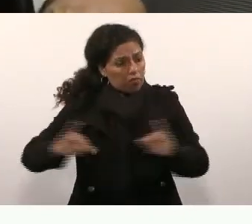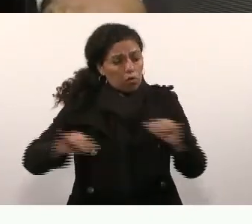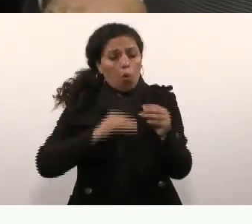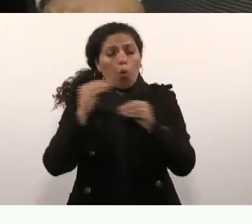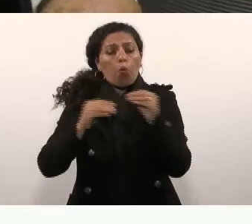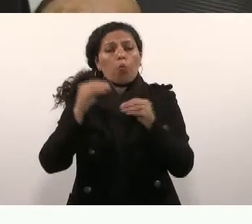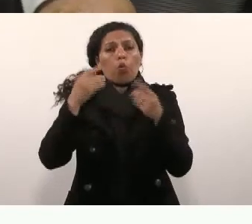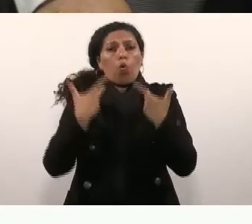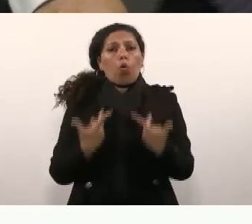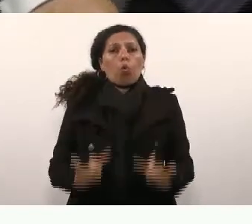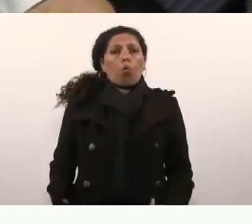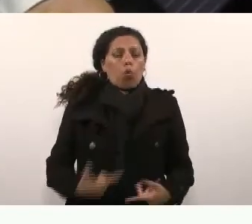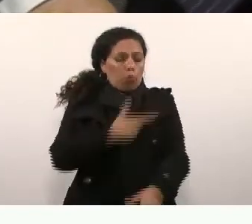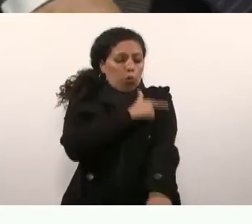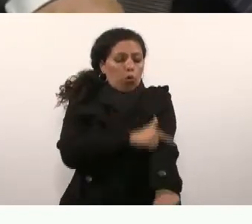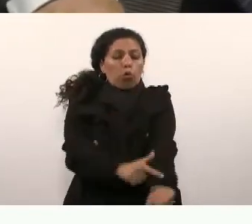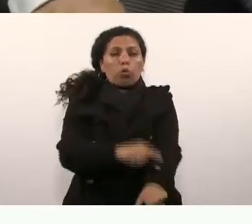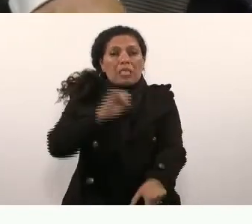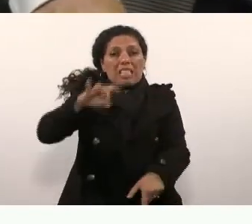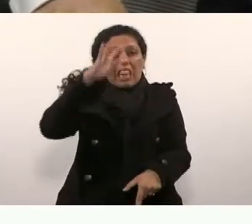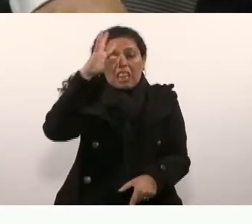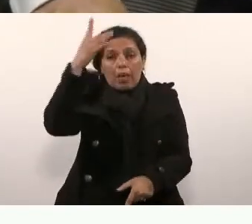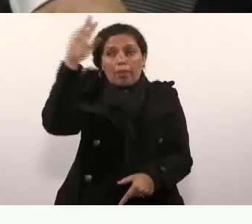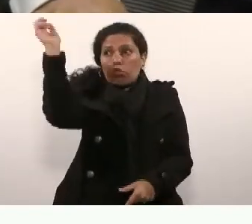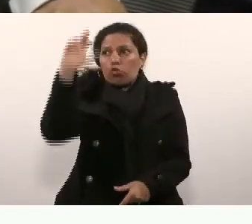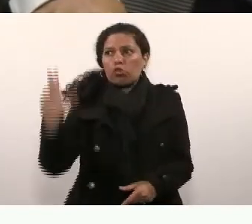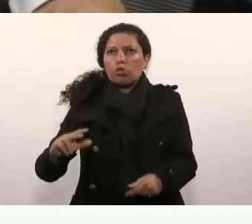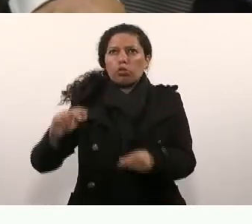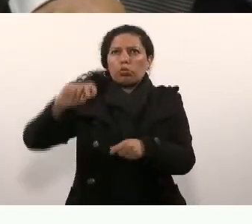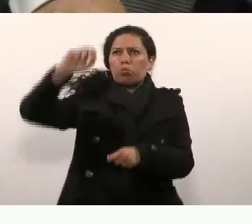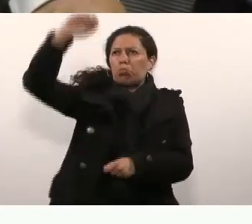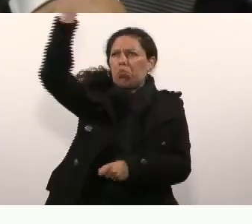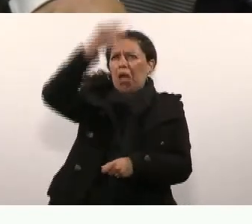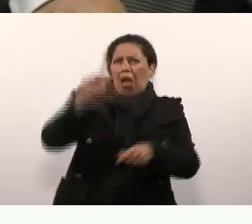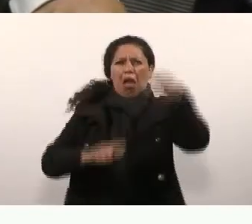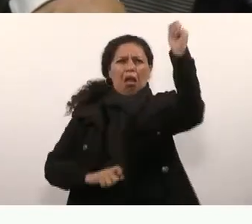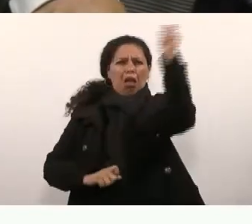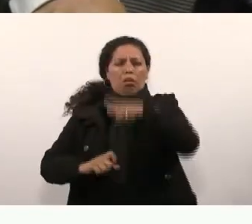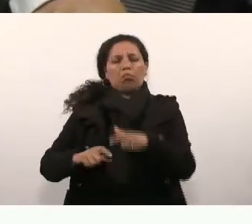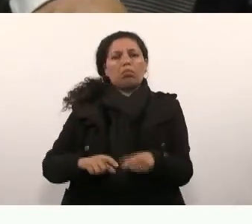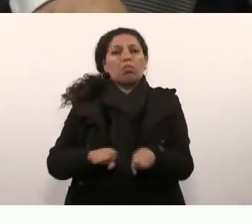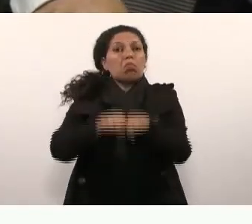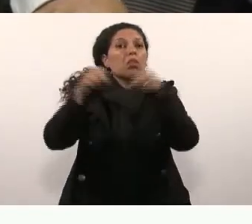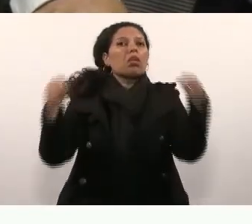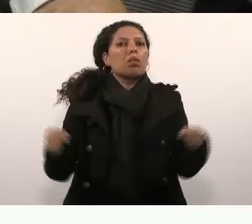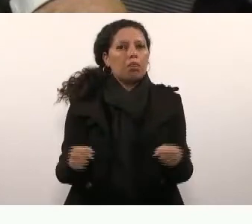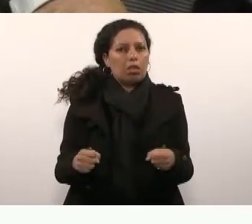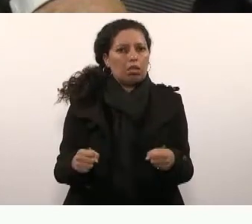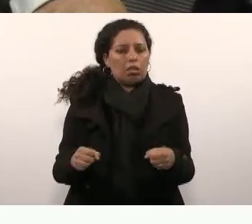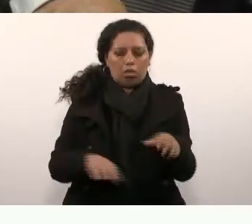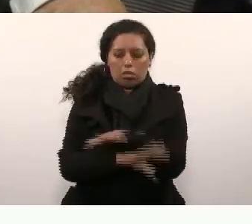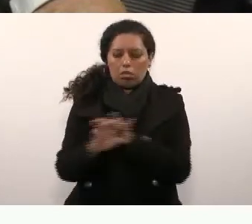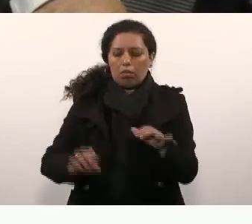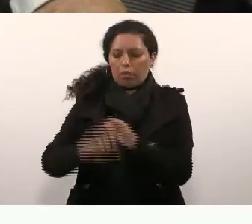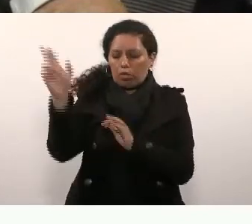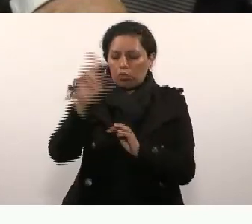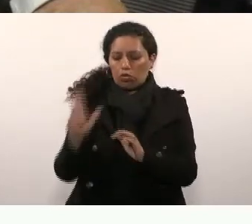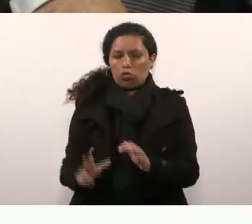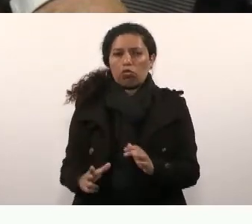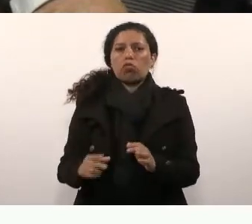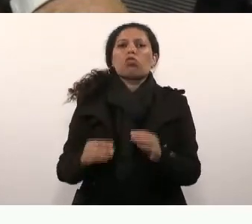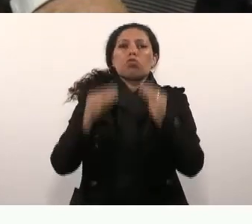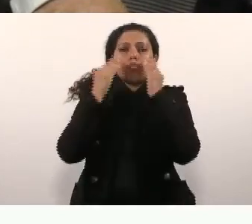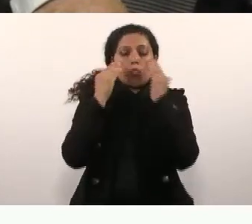como deve-se agir em casos de rompimentos de cabos elétricos. A proposta é que as concessionárias incluam em suas